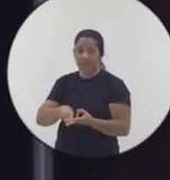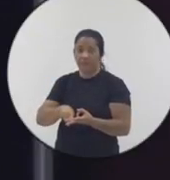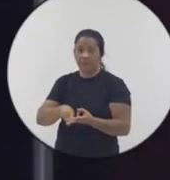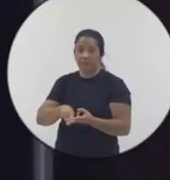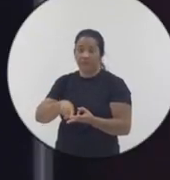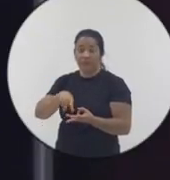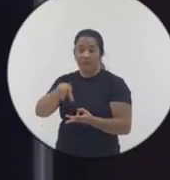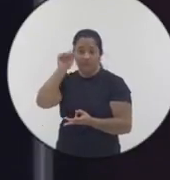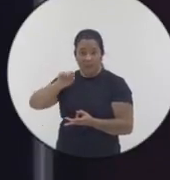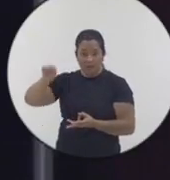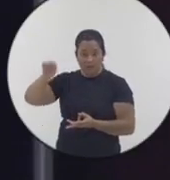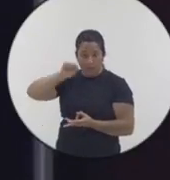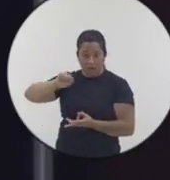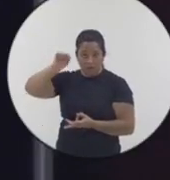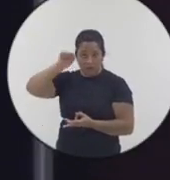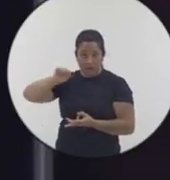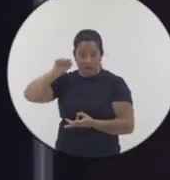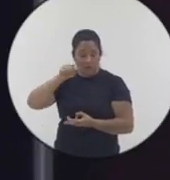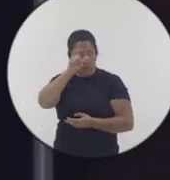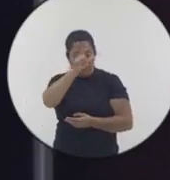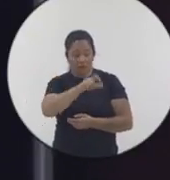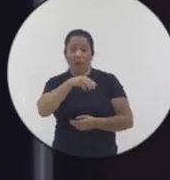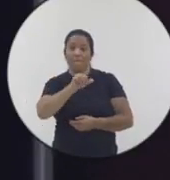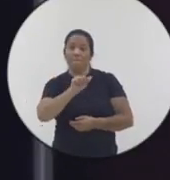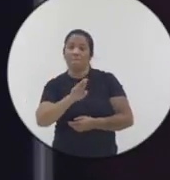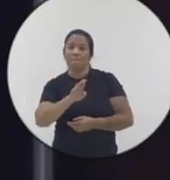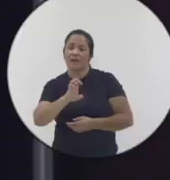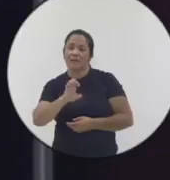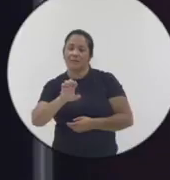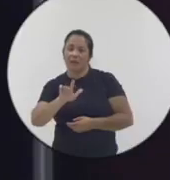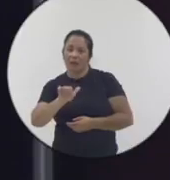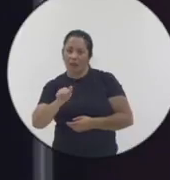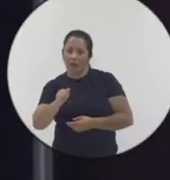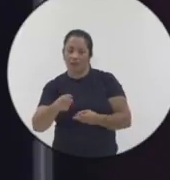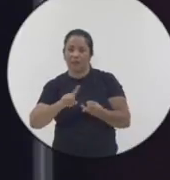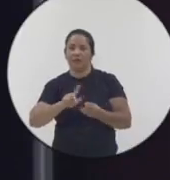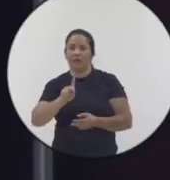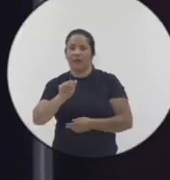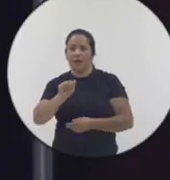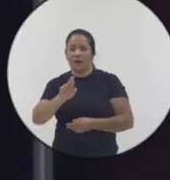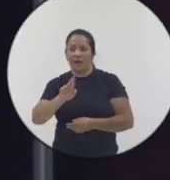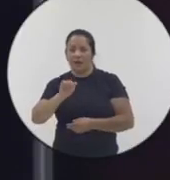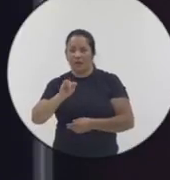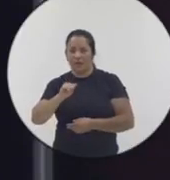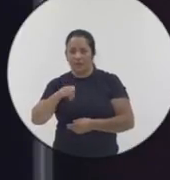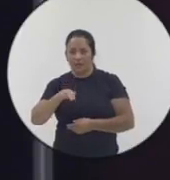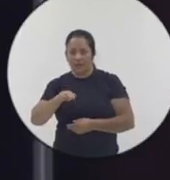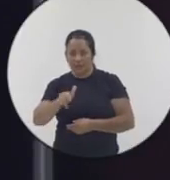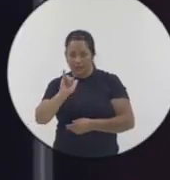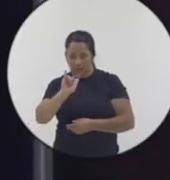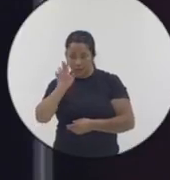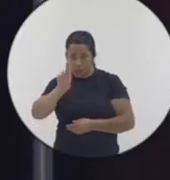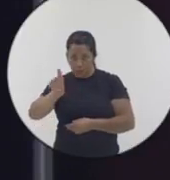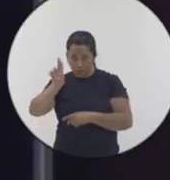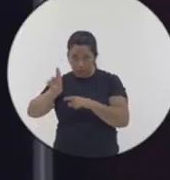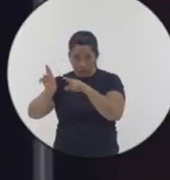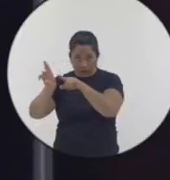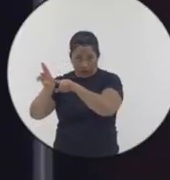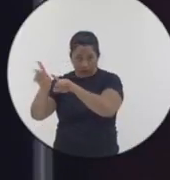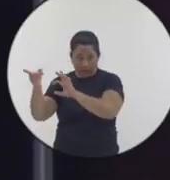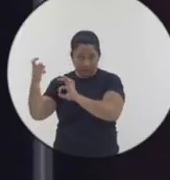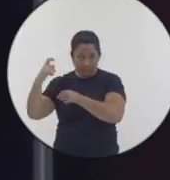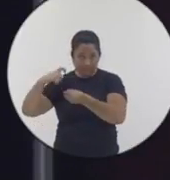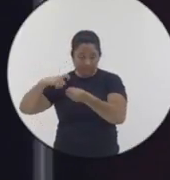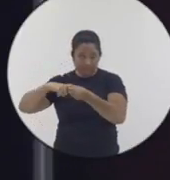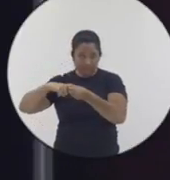da Argentina, nossa Marcela Romero, e a nossa Karina da TRU, lá do Uruguai, companheiras nossas da Rede Lactrans, que a Rede Trans